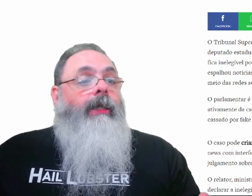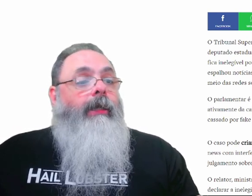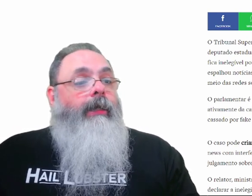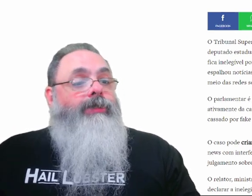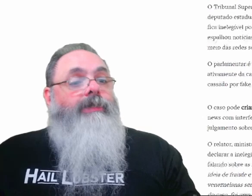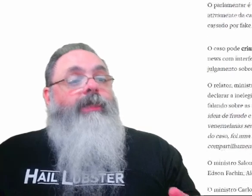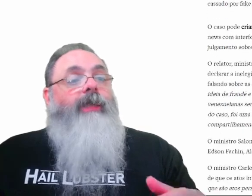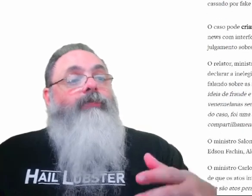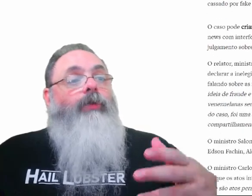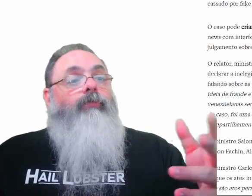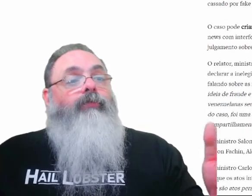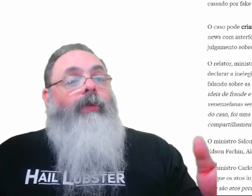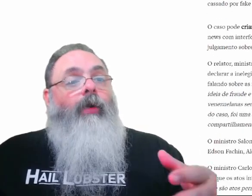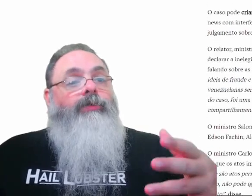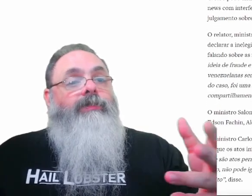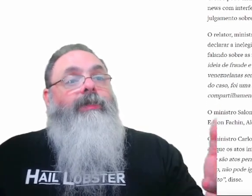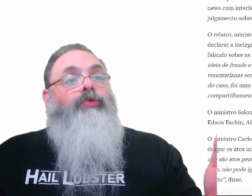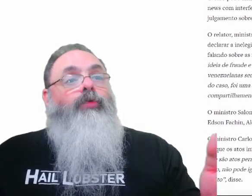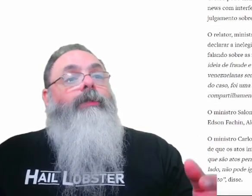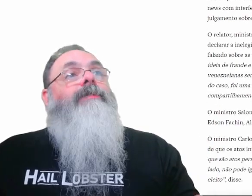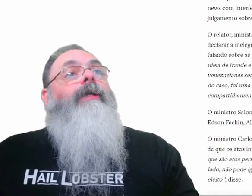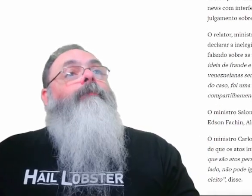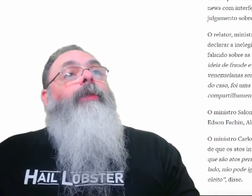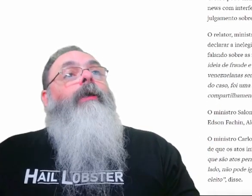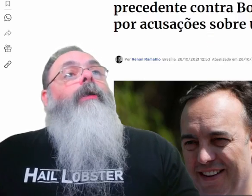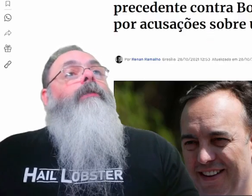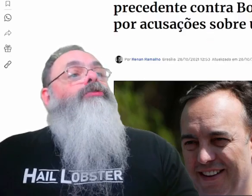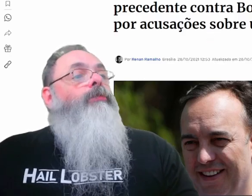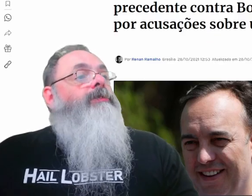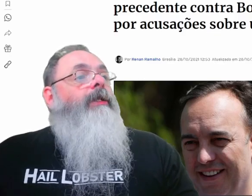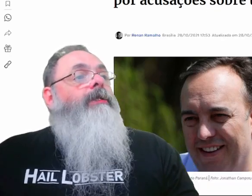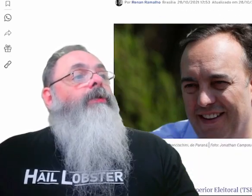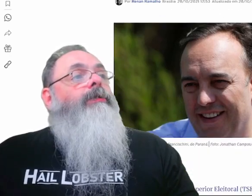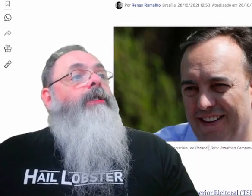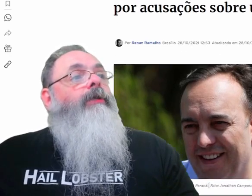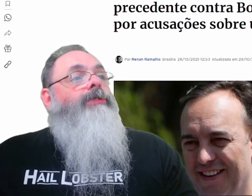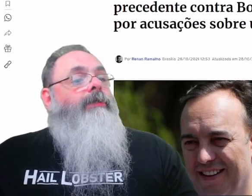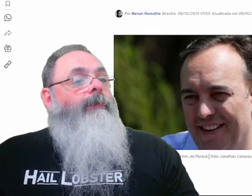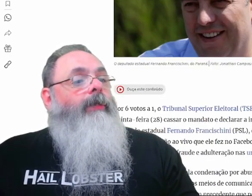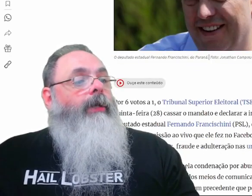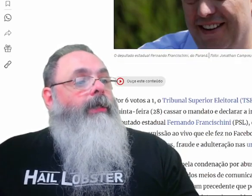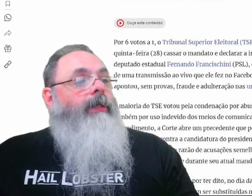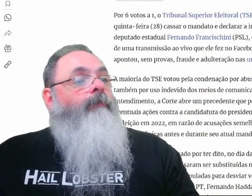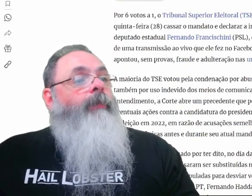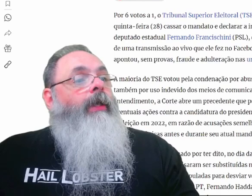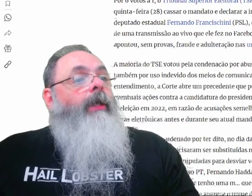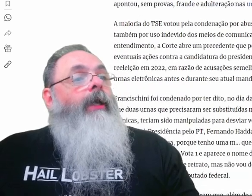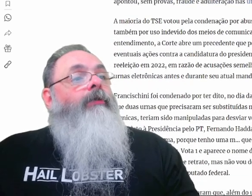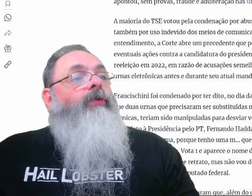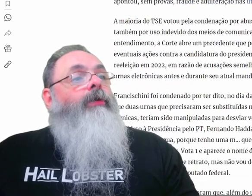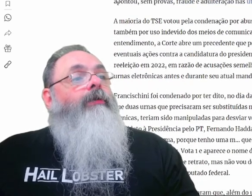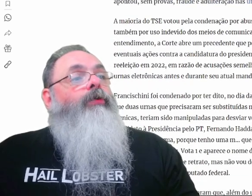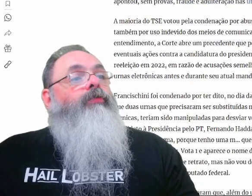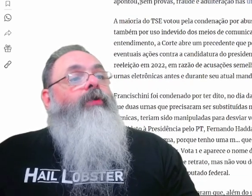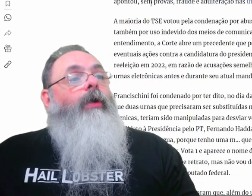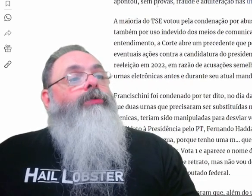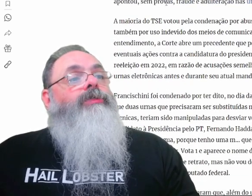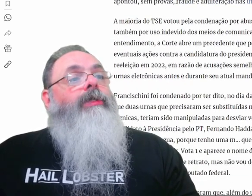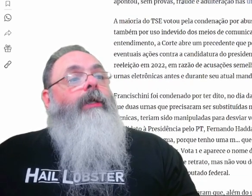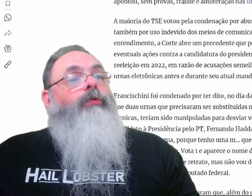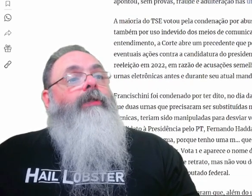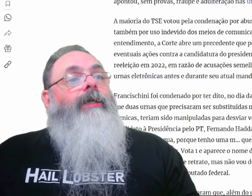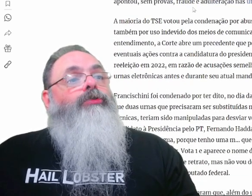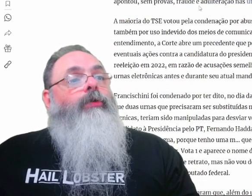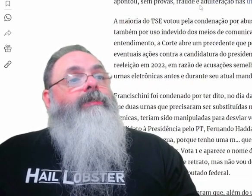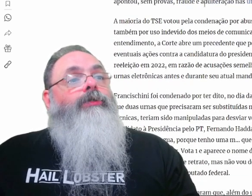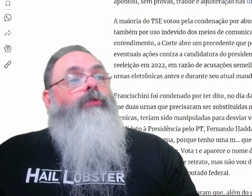em que disse que haviam fraudes nas urnas né deixa eu mostrar nessa outra aqui acho que tá melhor aqui ele falou que ia ver o